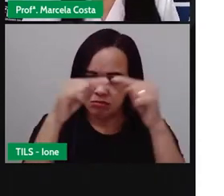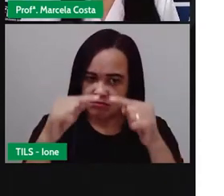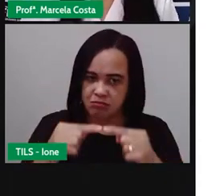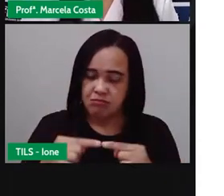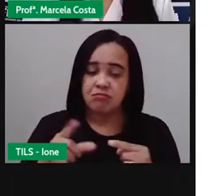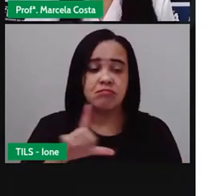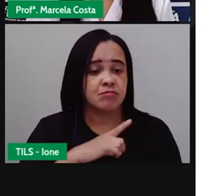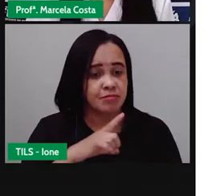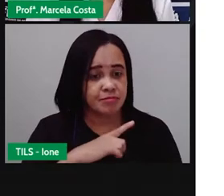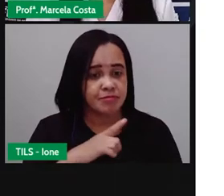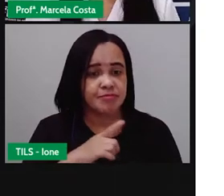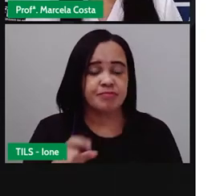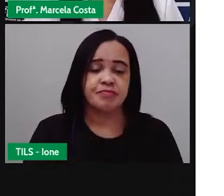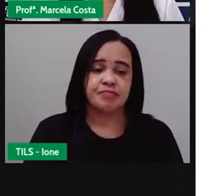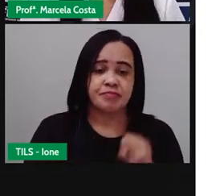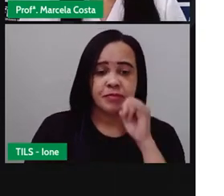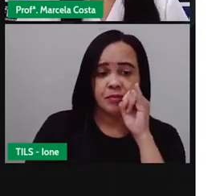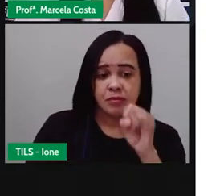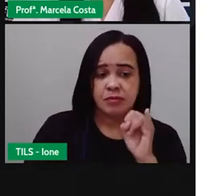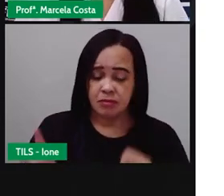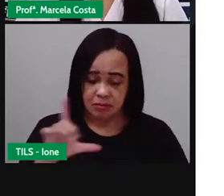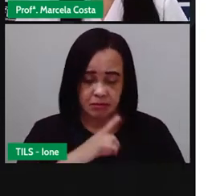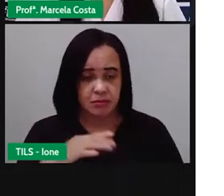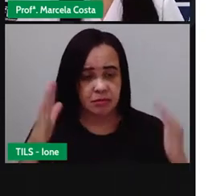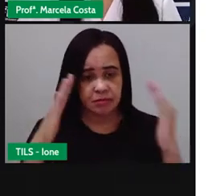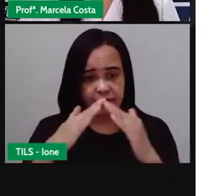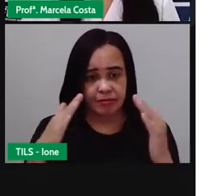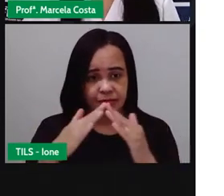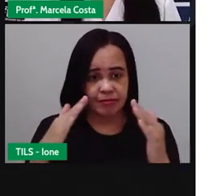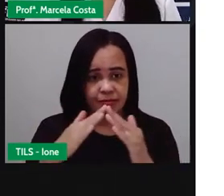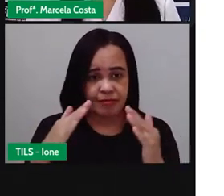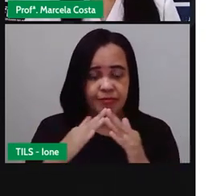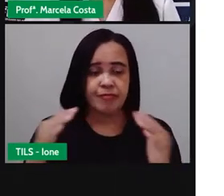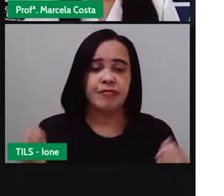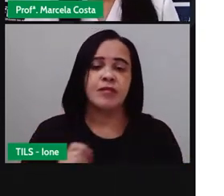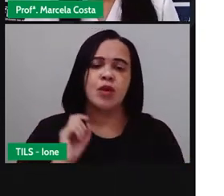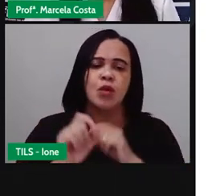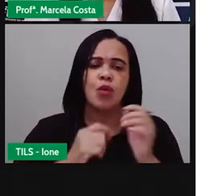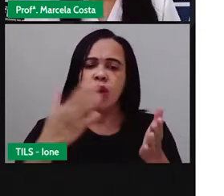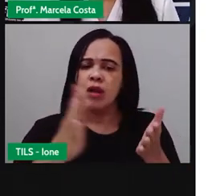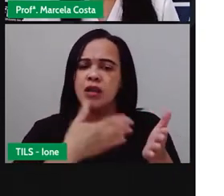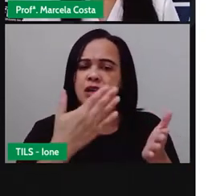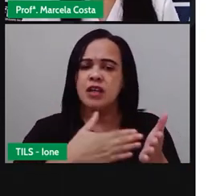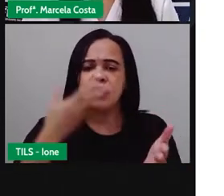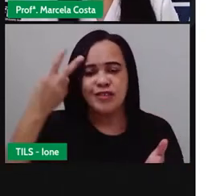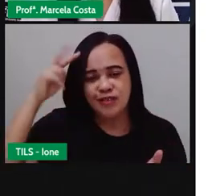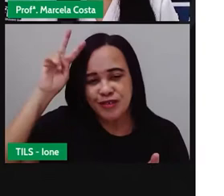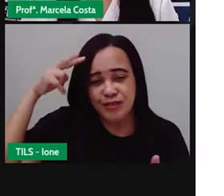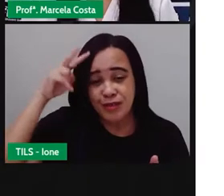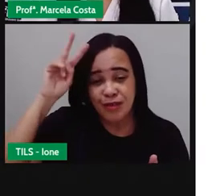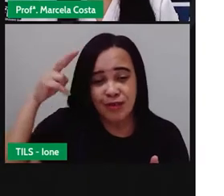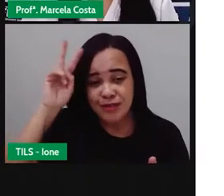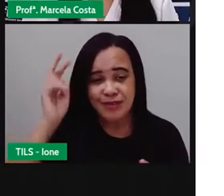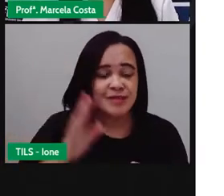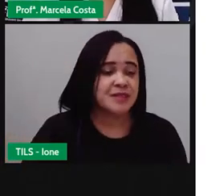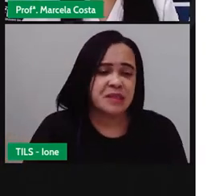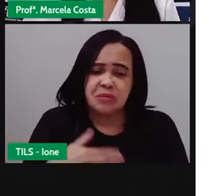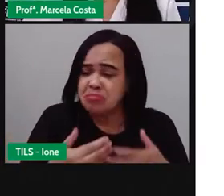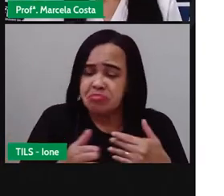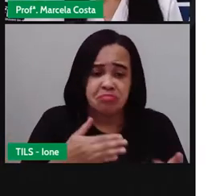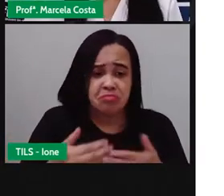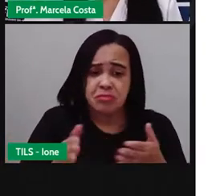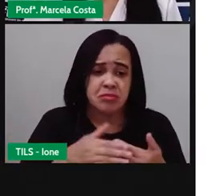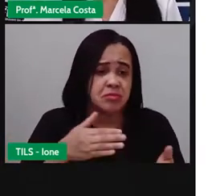Se você tiver aí na sua casa algum livro de histórias ou um outro livro,